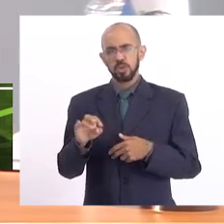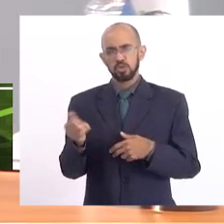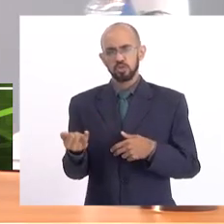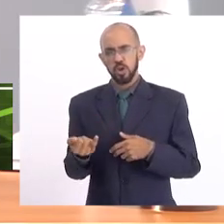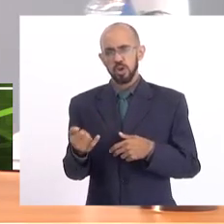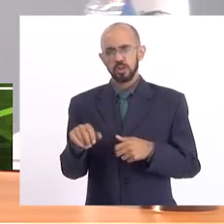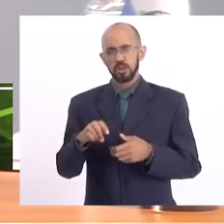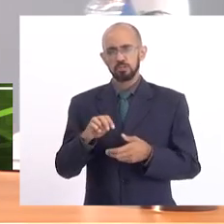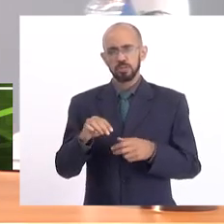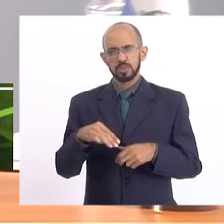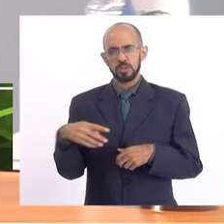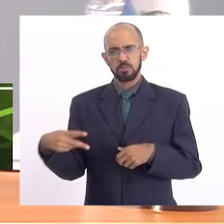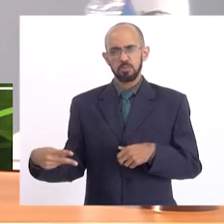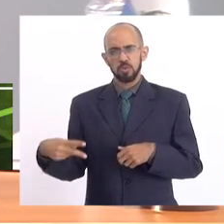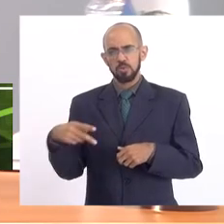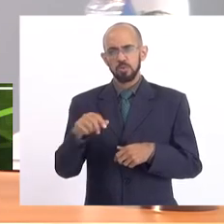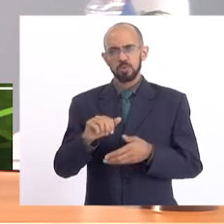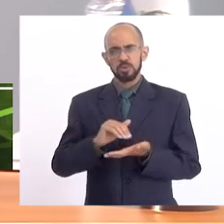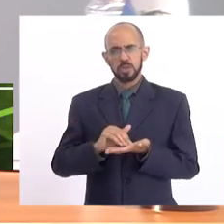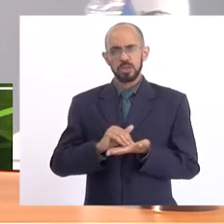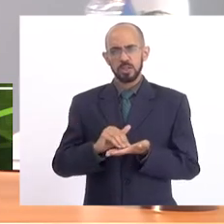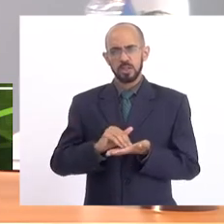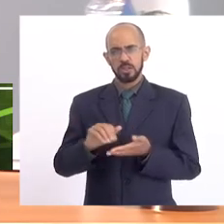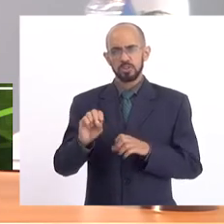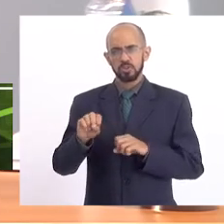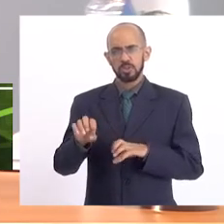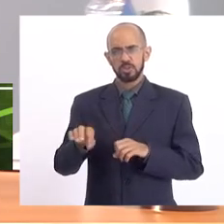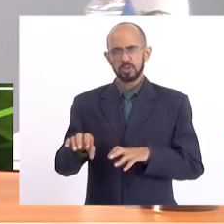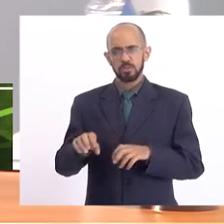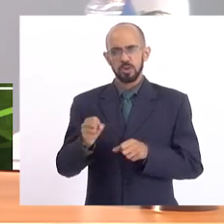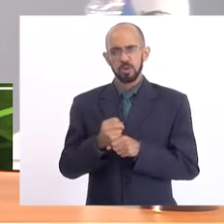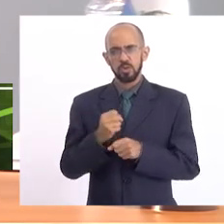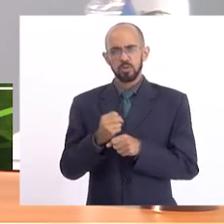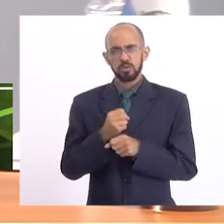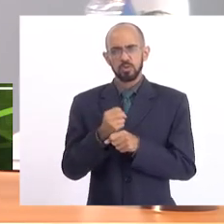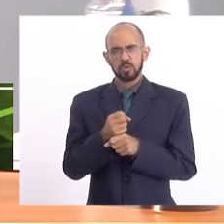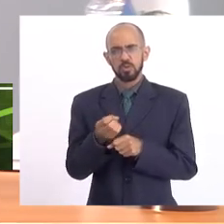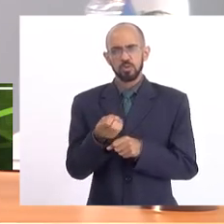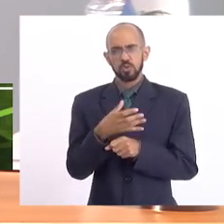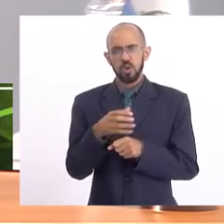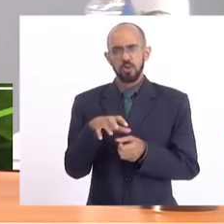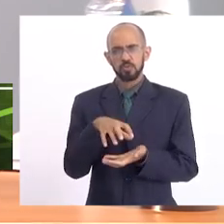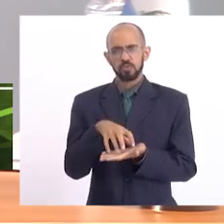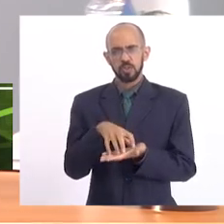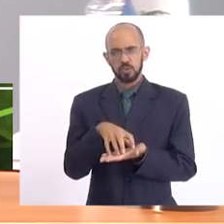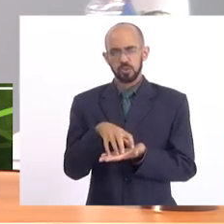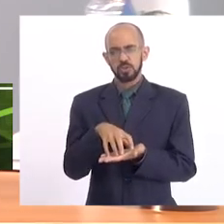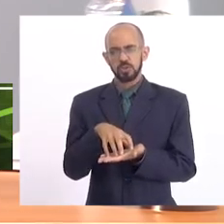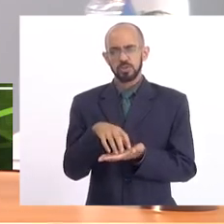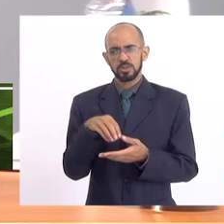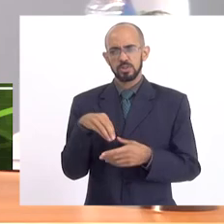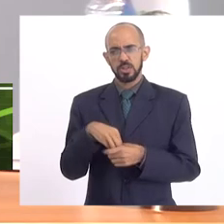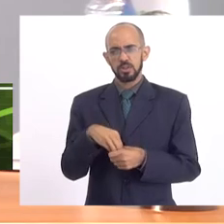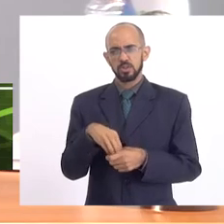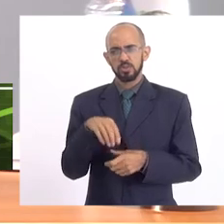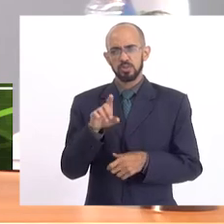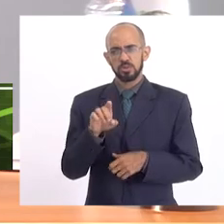e Secretaria de Educação para a construção de novas unidades no Degase.